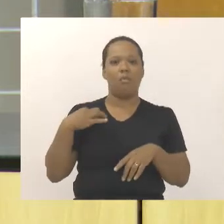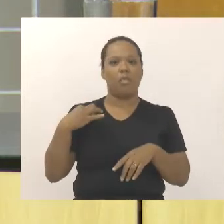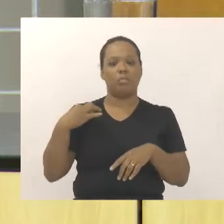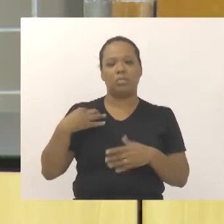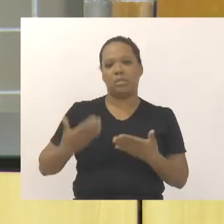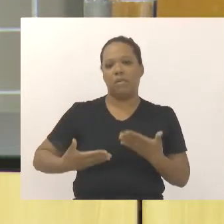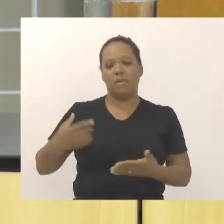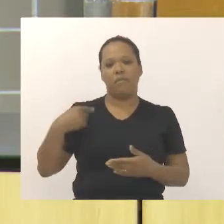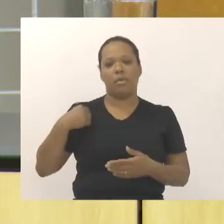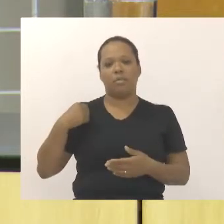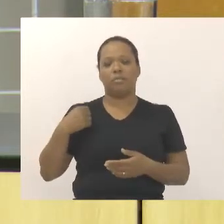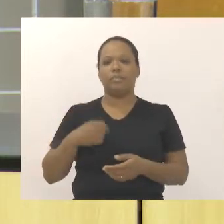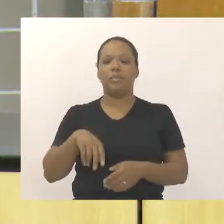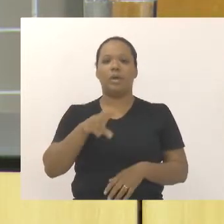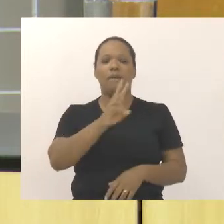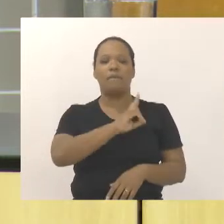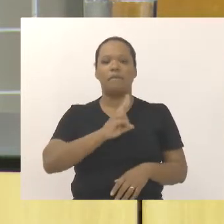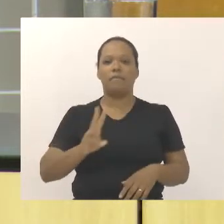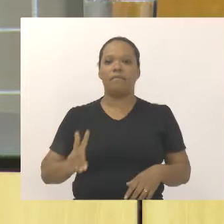Autoria